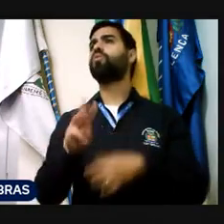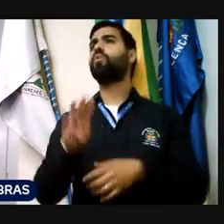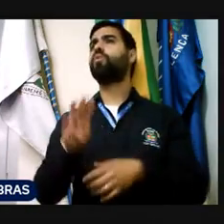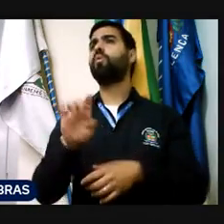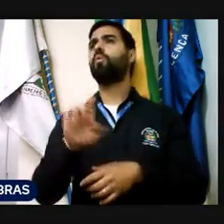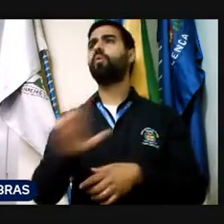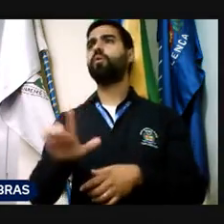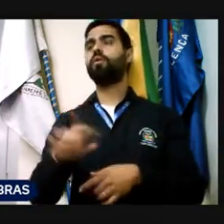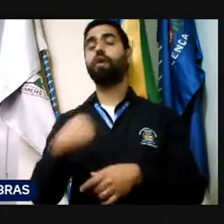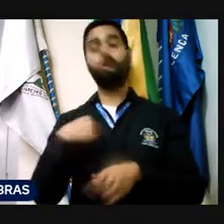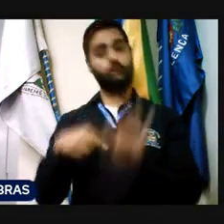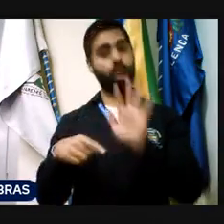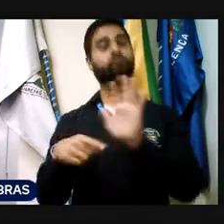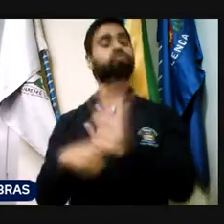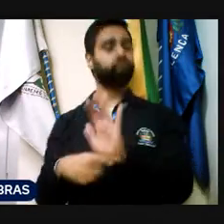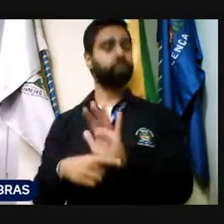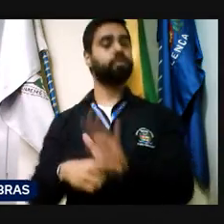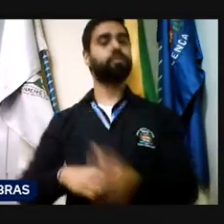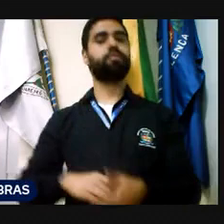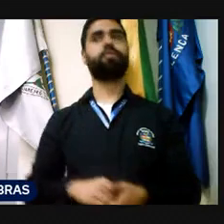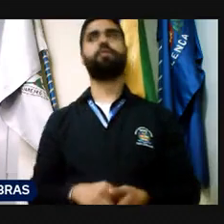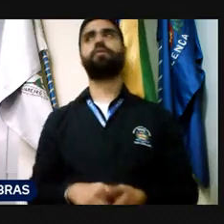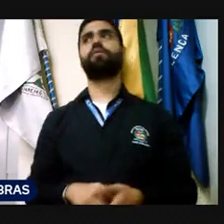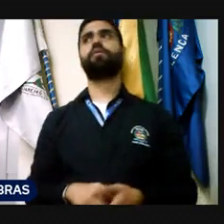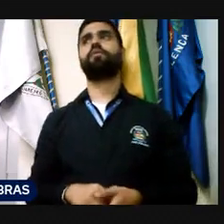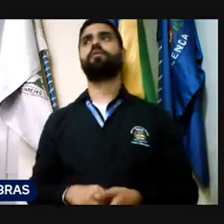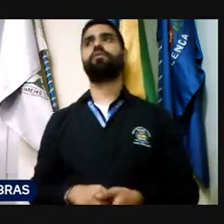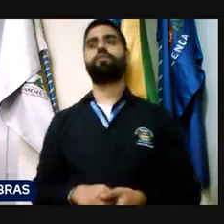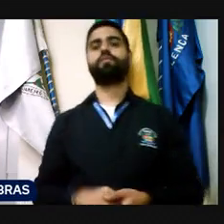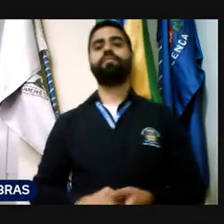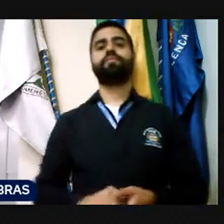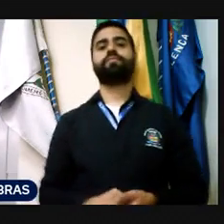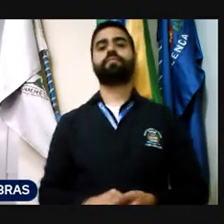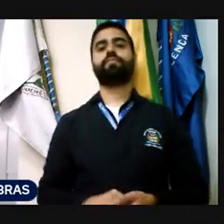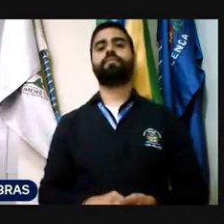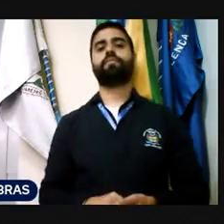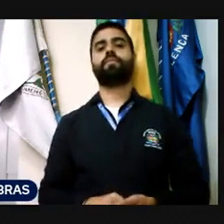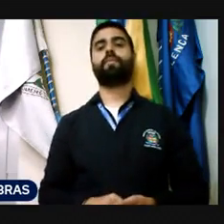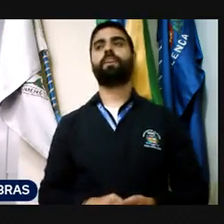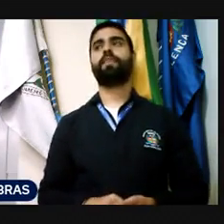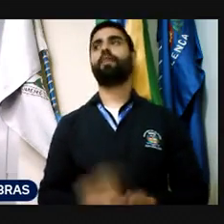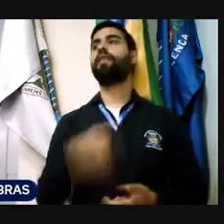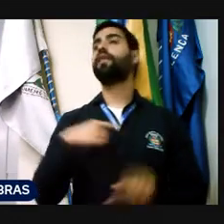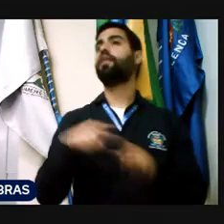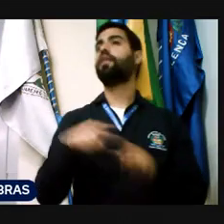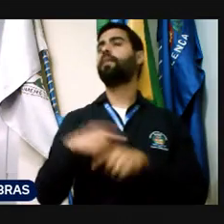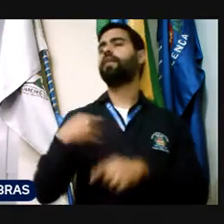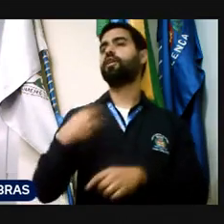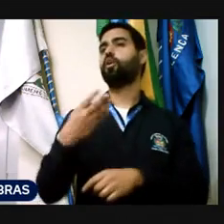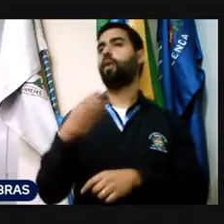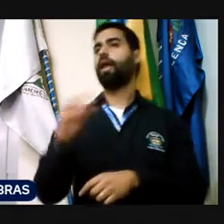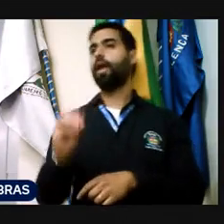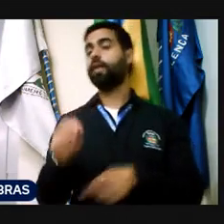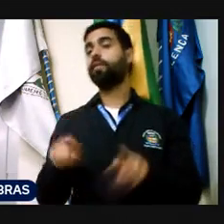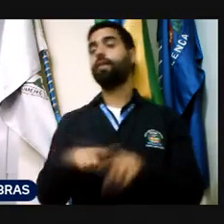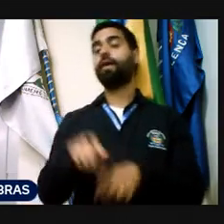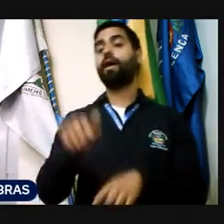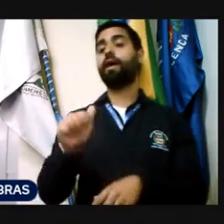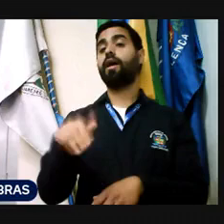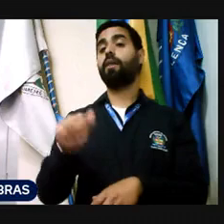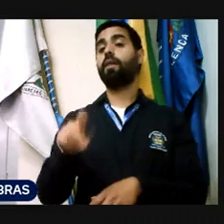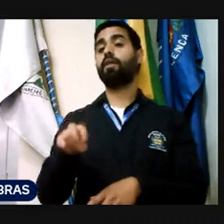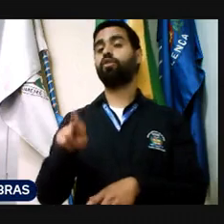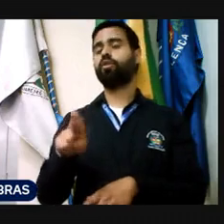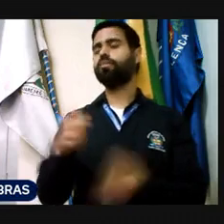já ajudei também muito, e ajudo. Então, é o seguinte, vem aí o Quarentão, vem aí daqui a pouco o Amador. Então, a gente tem